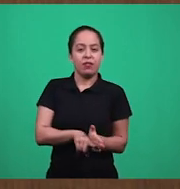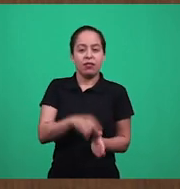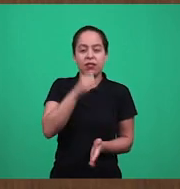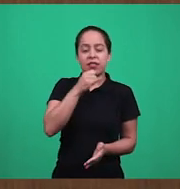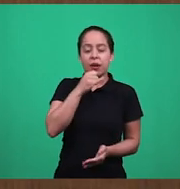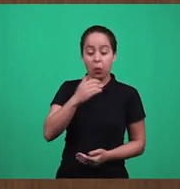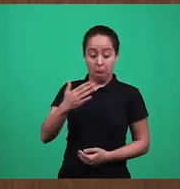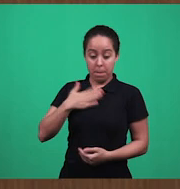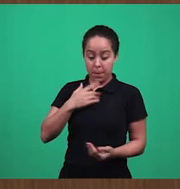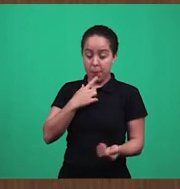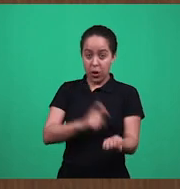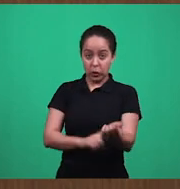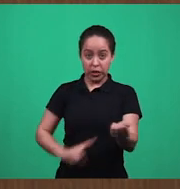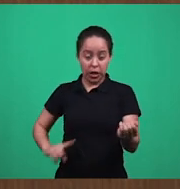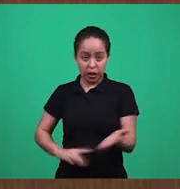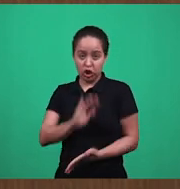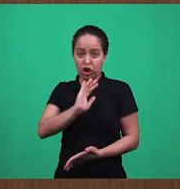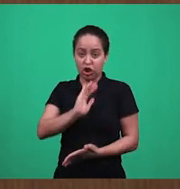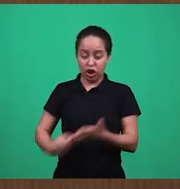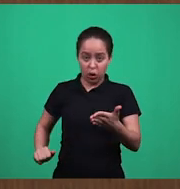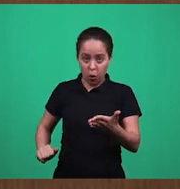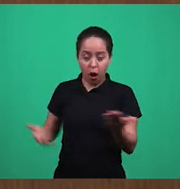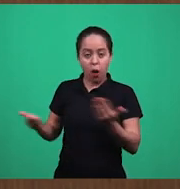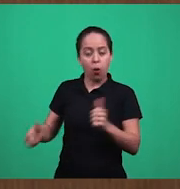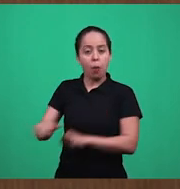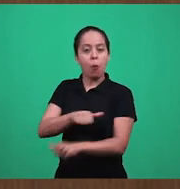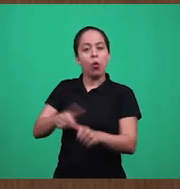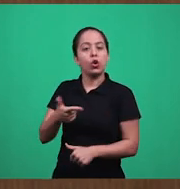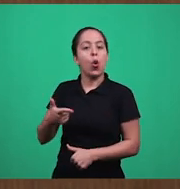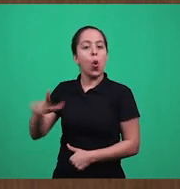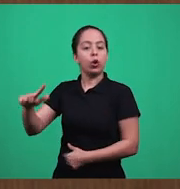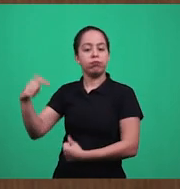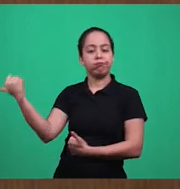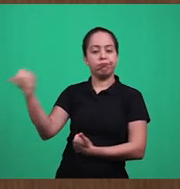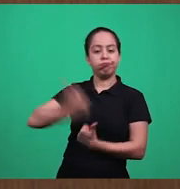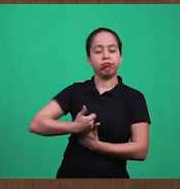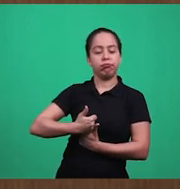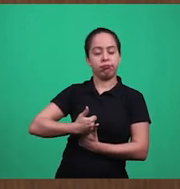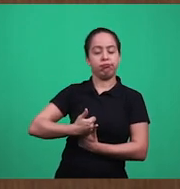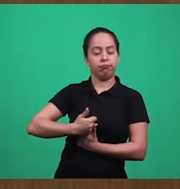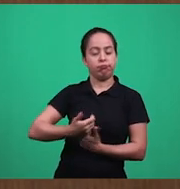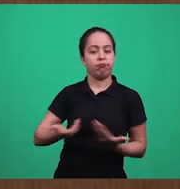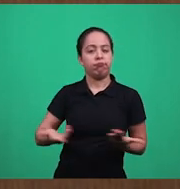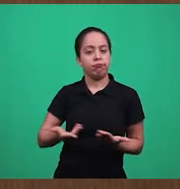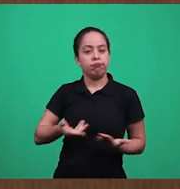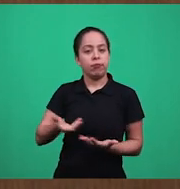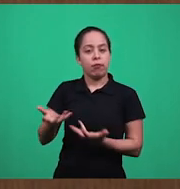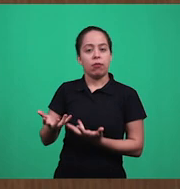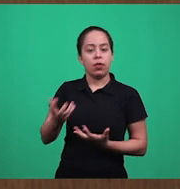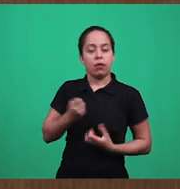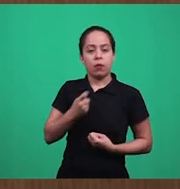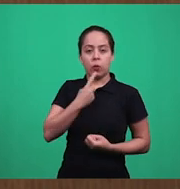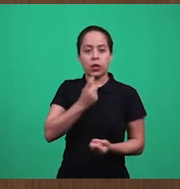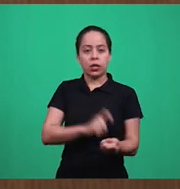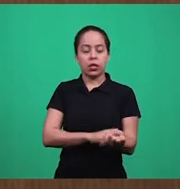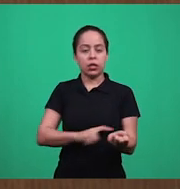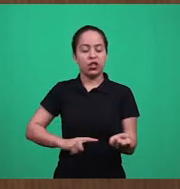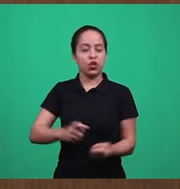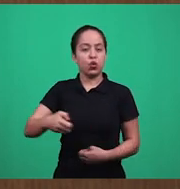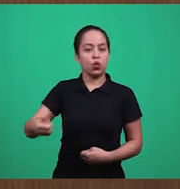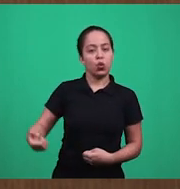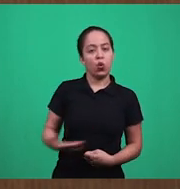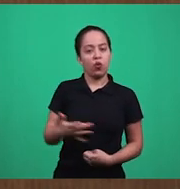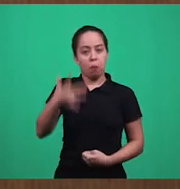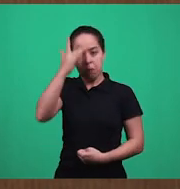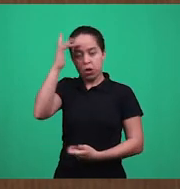anterior que foi removido por causa da enfermidade. Ele passa agora a ter geneticamente um sangue daquele que foi o